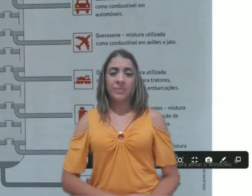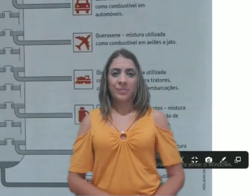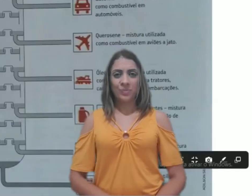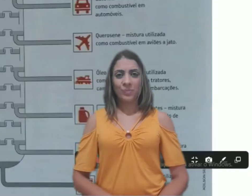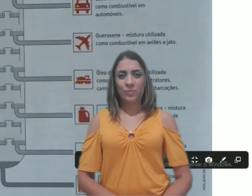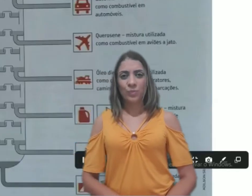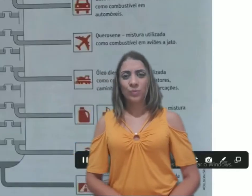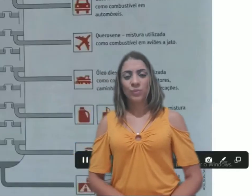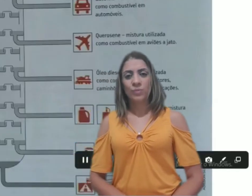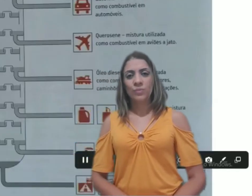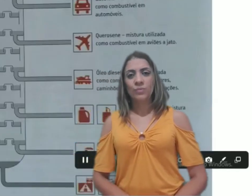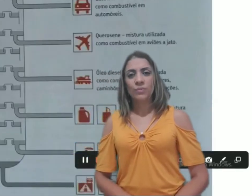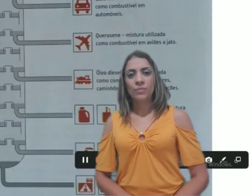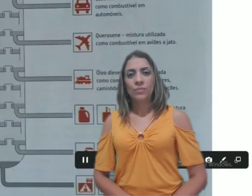bom?